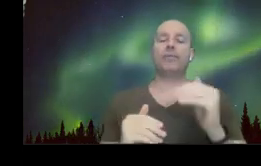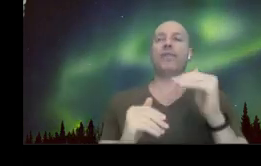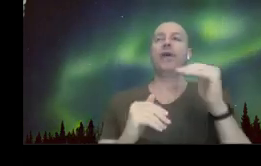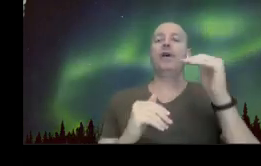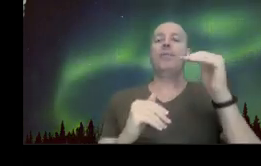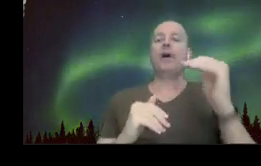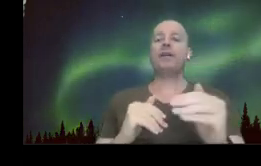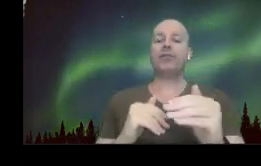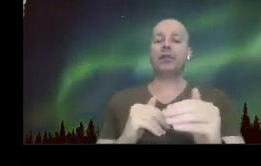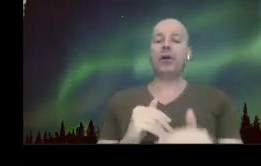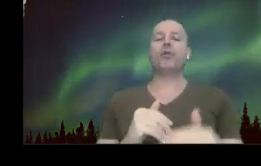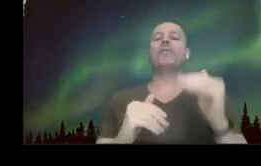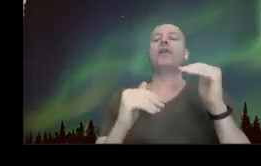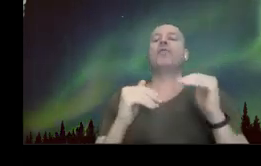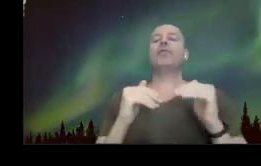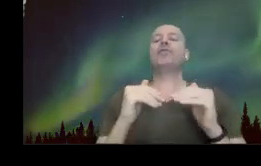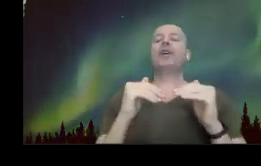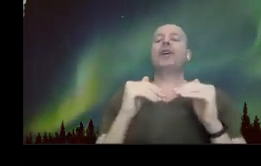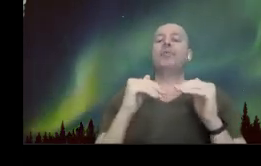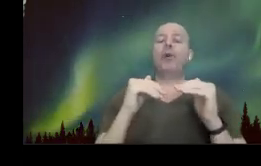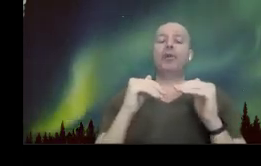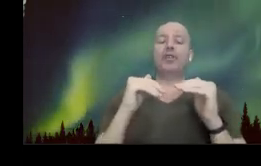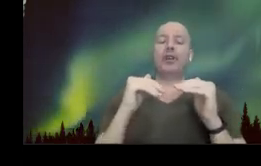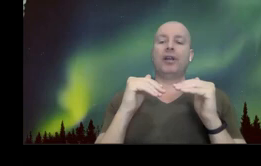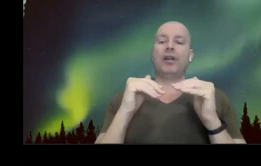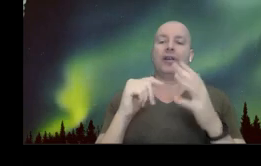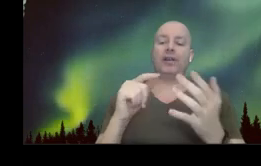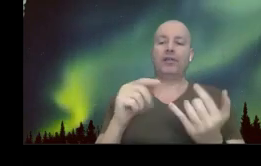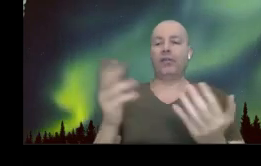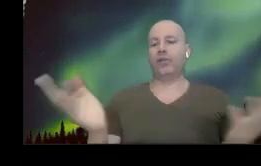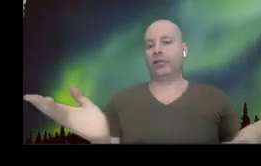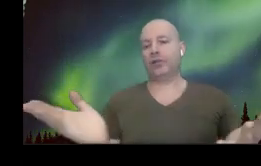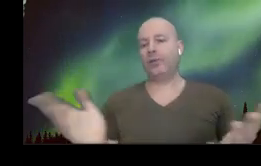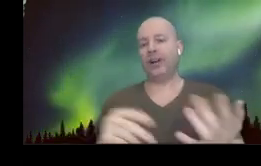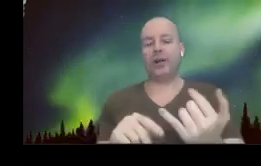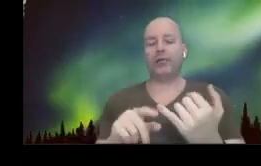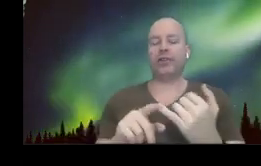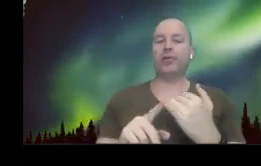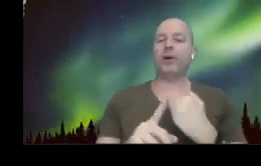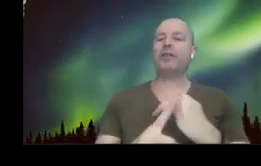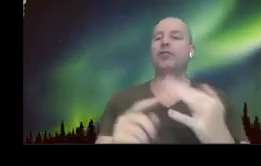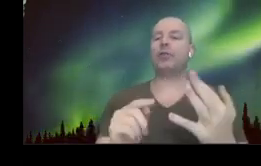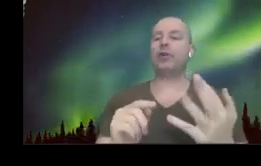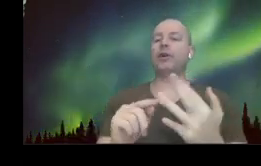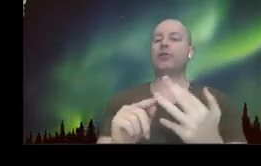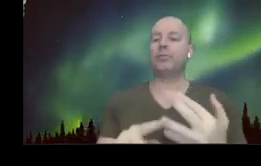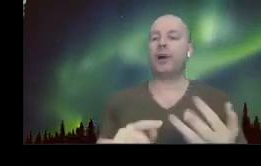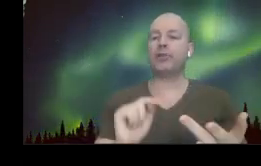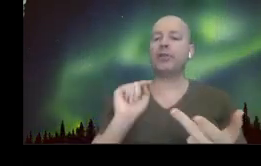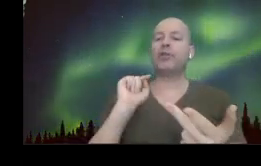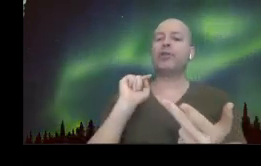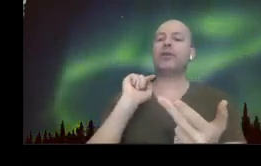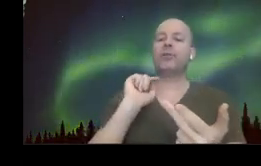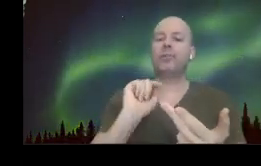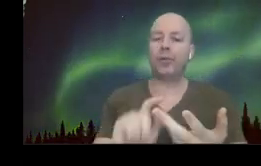de uso. Parque Nacional, você pode. Tanto que eu falei, você tem o Parque Nacional do Iguaçu,